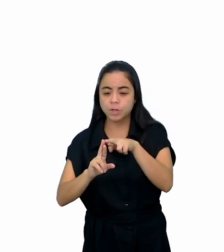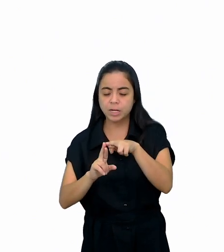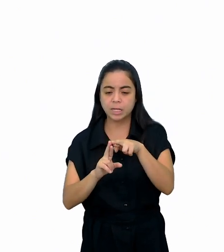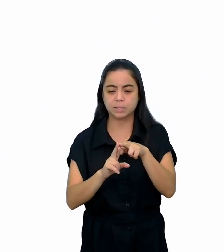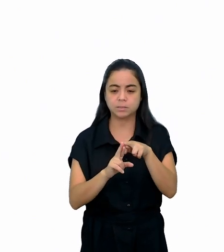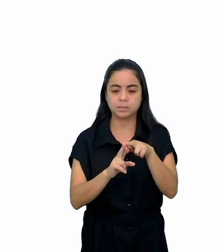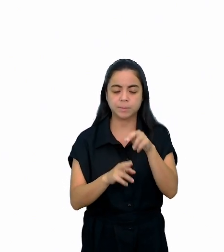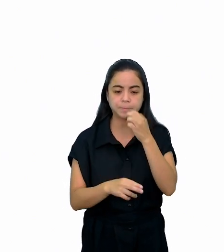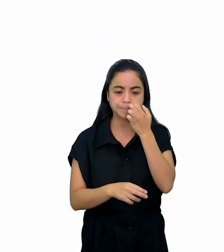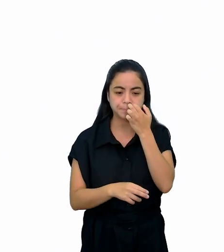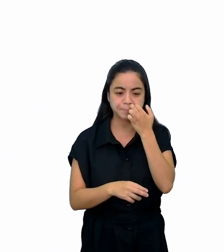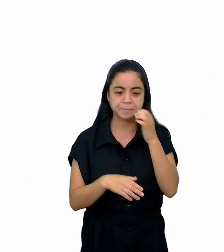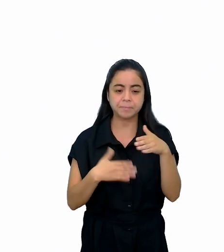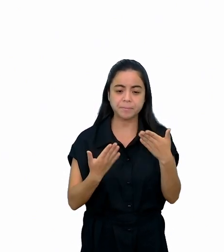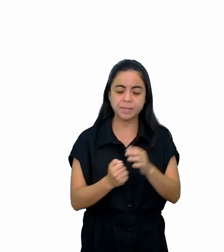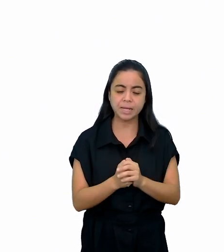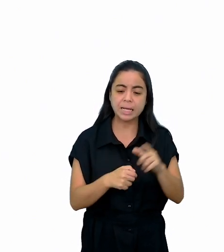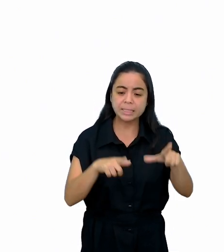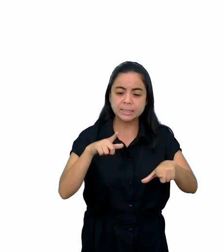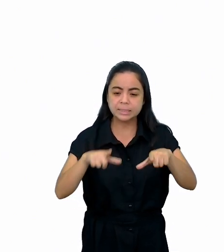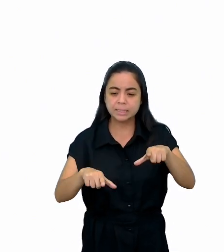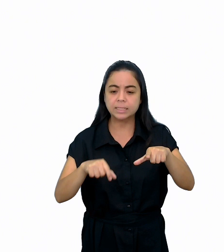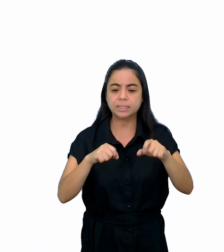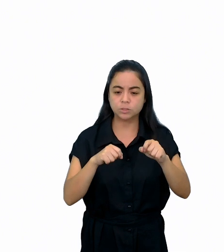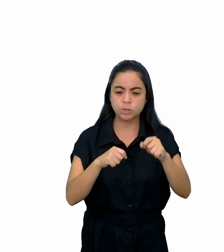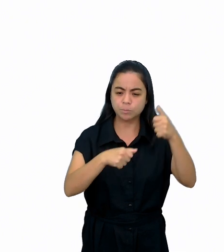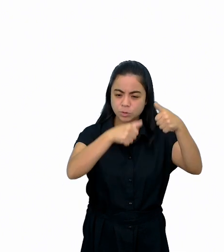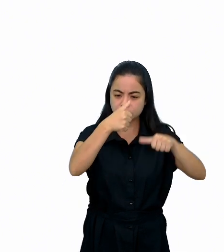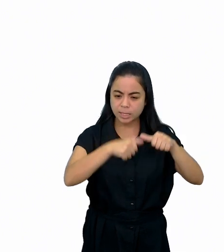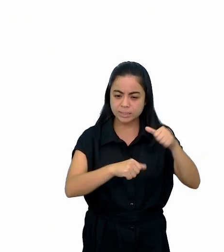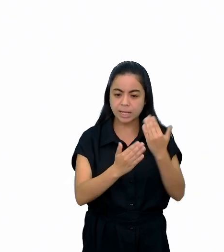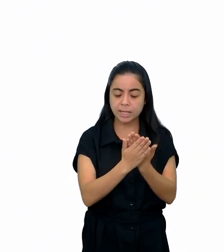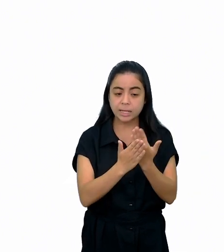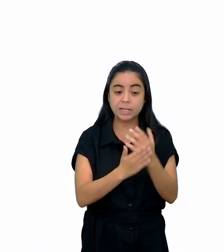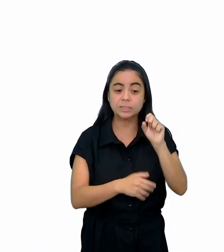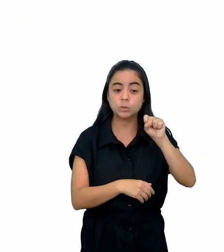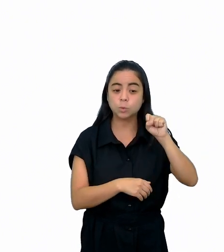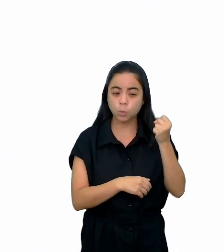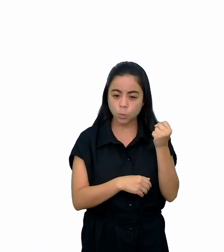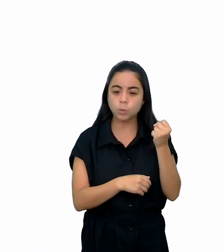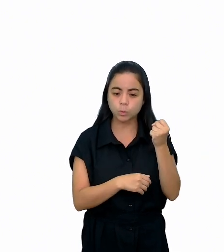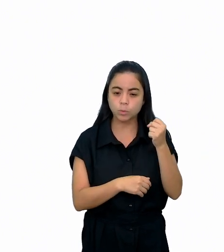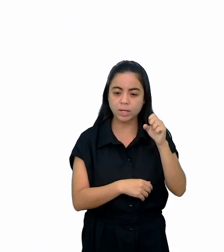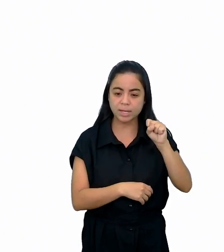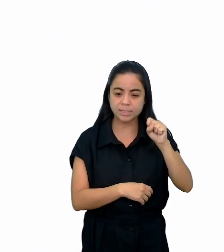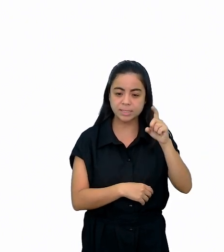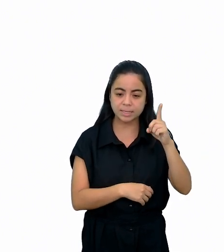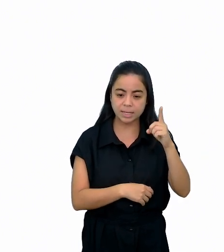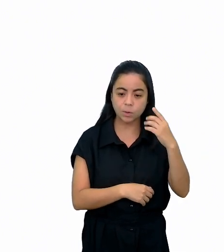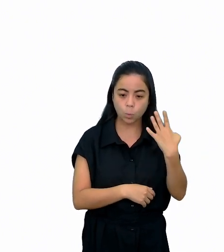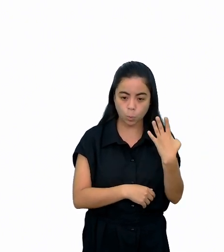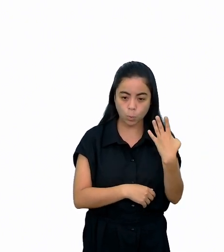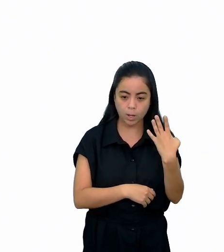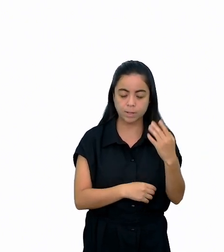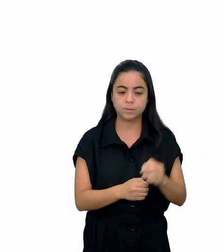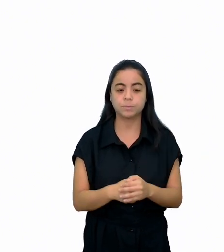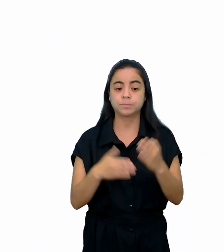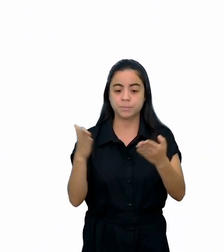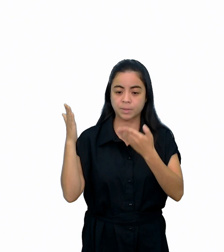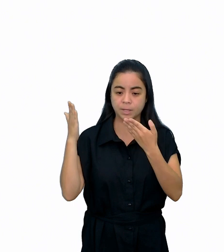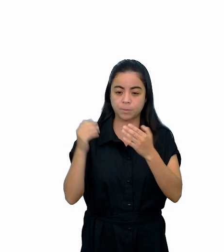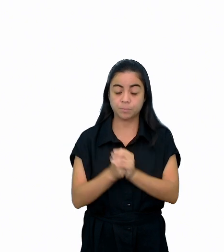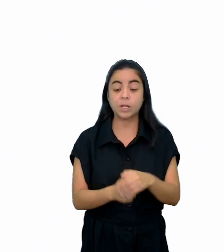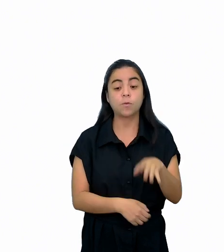Nós selecionamos aí para análise a aula 8 da sequência didática 4, né? Então,